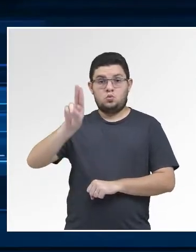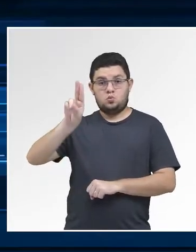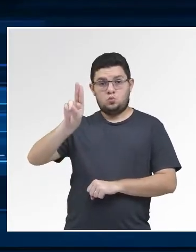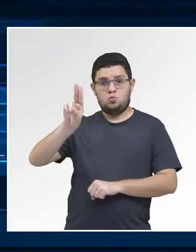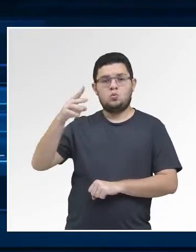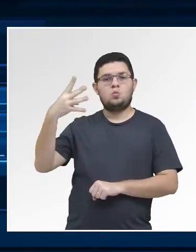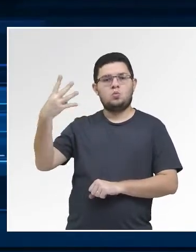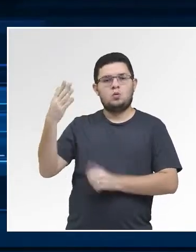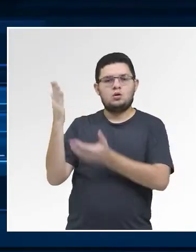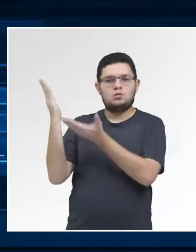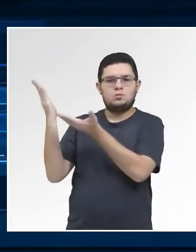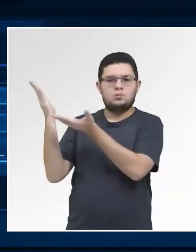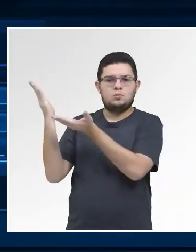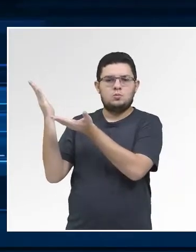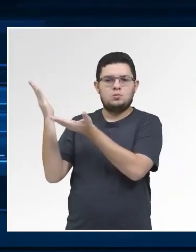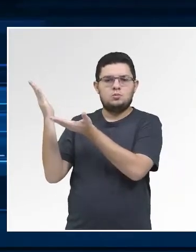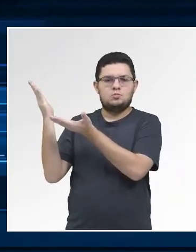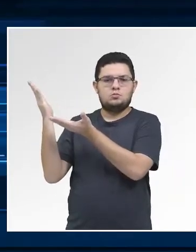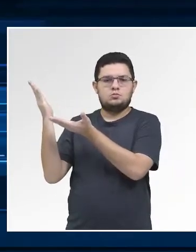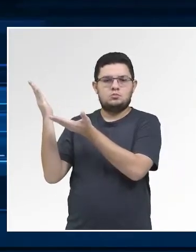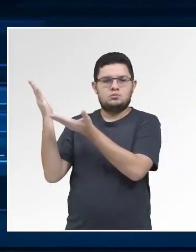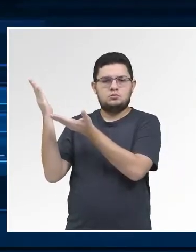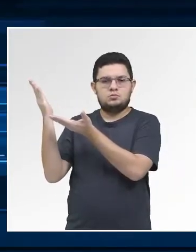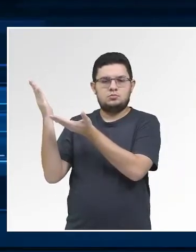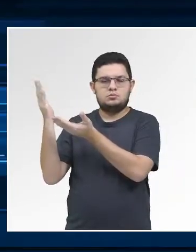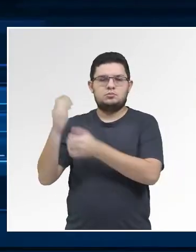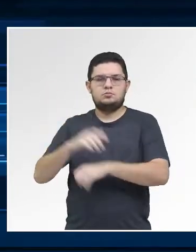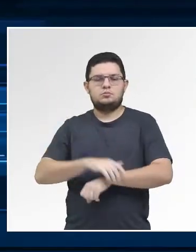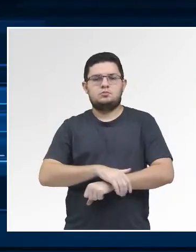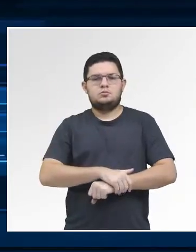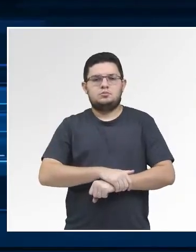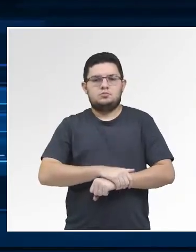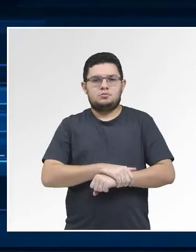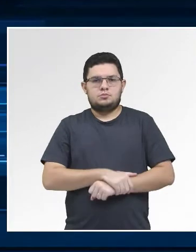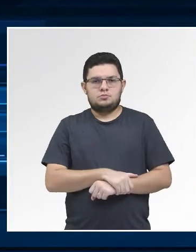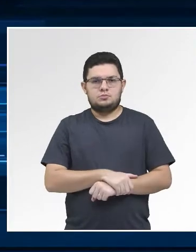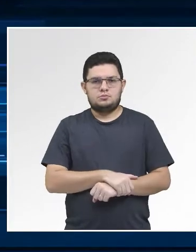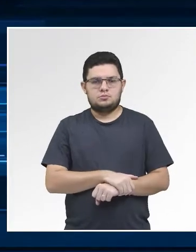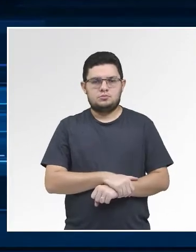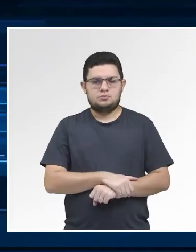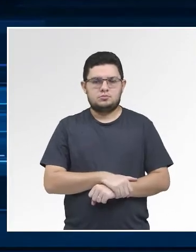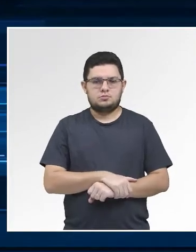Atividade 4. Values and Behavior.